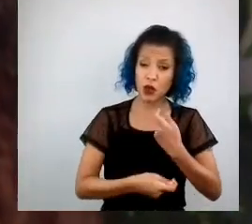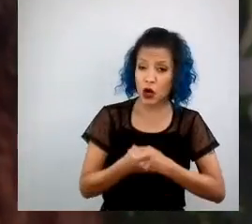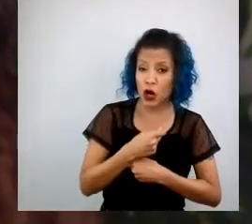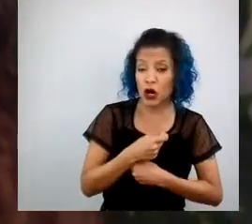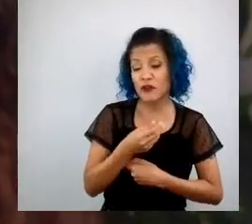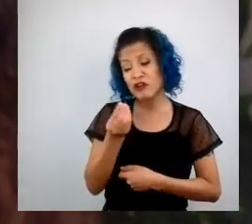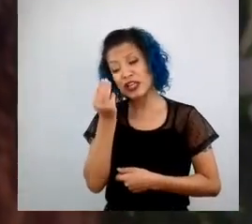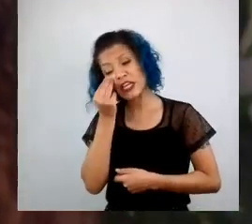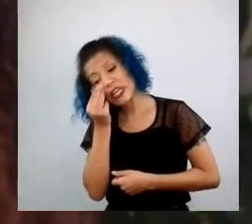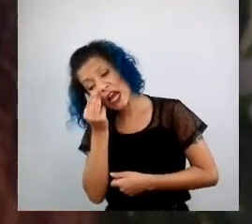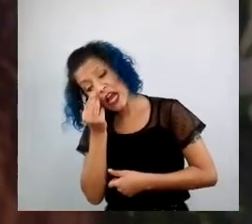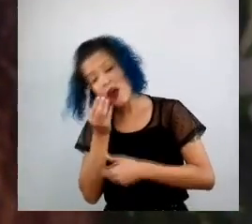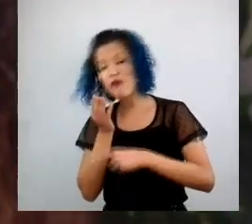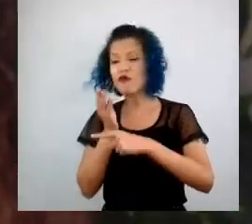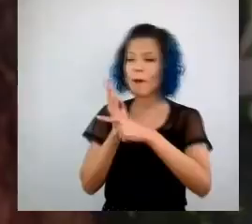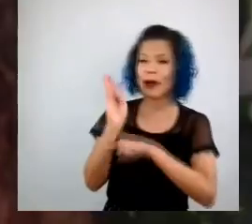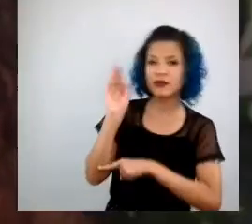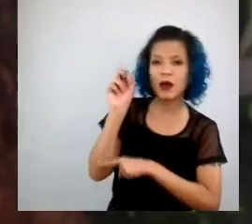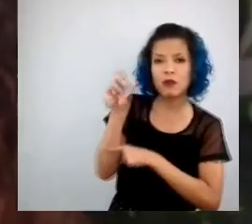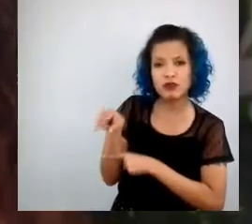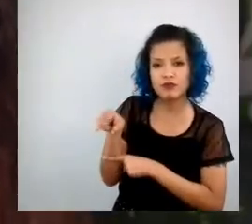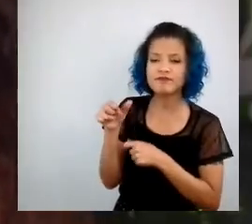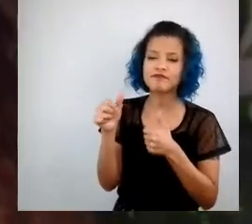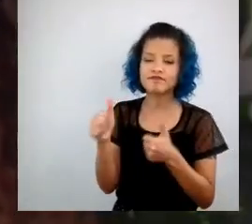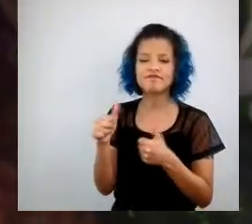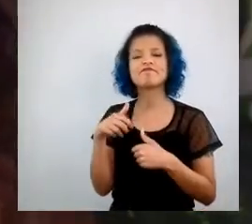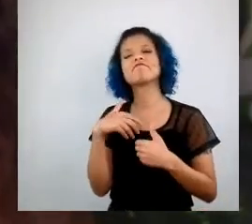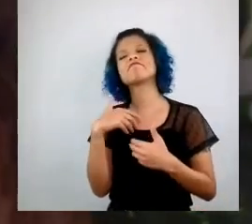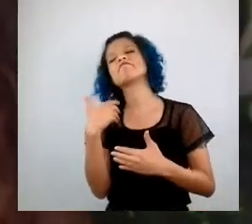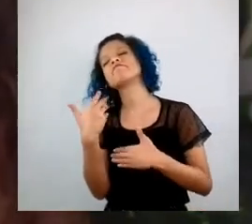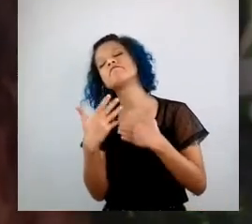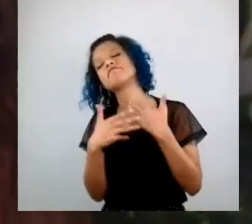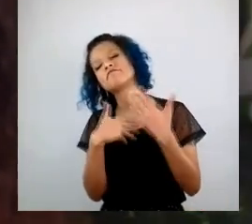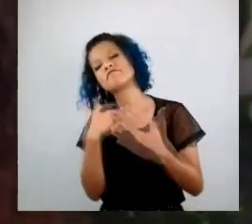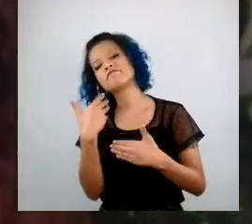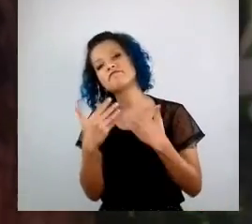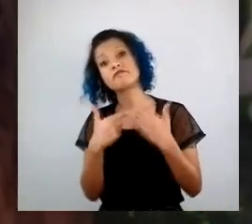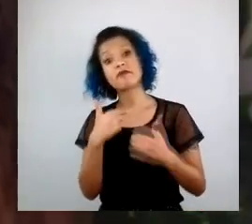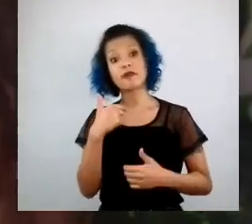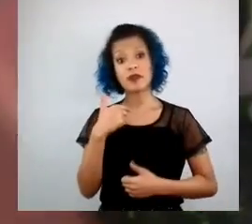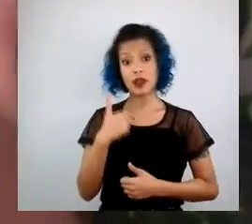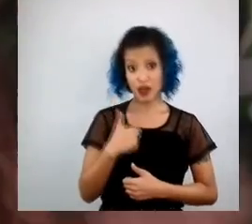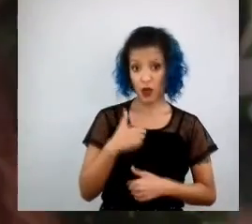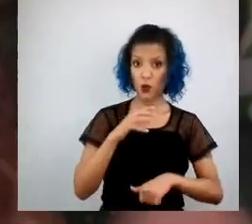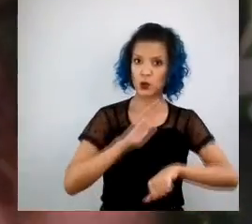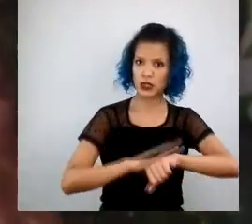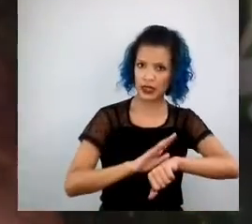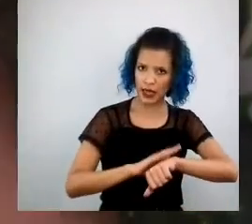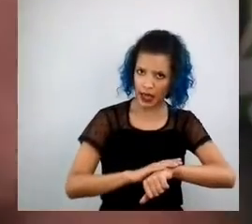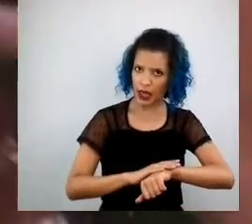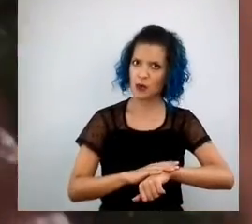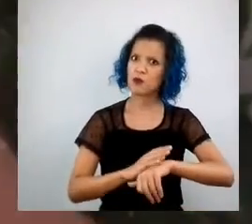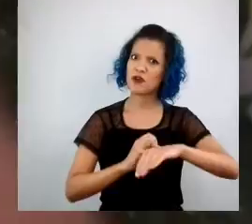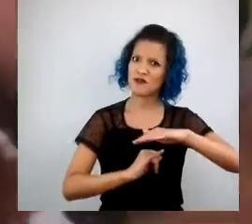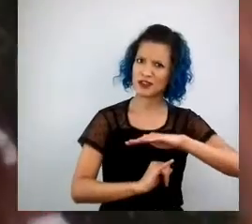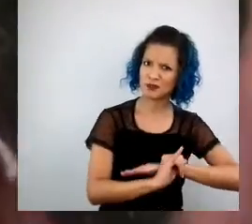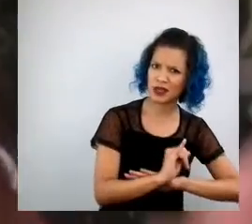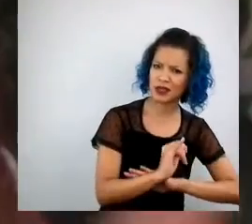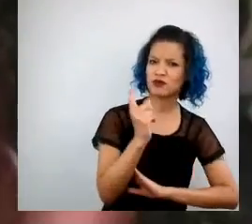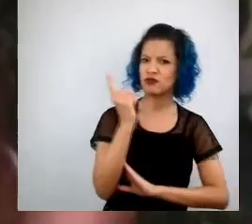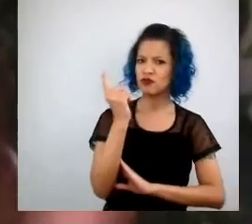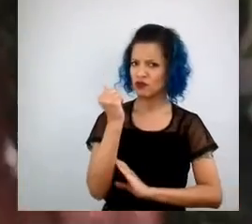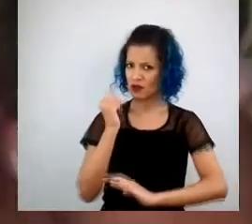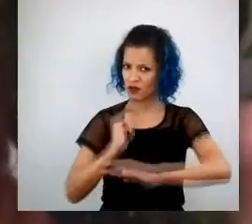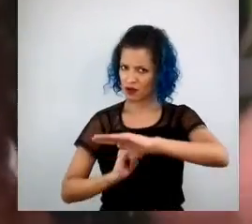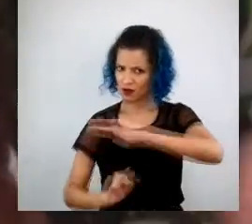E aí, dentro desse contexto, eu investi tempo, dinheiro, né? Tinha até um amigo que me ajudou, foi uma